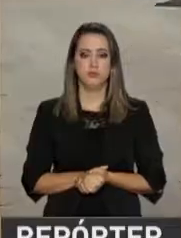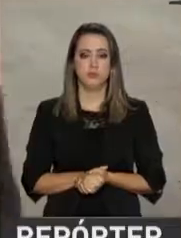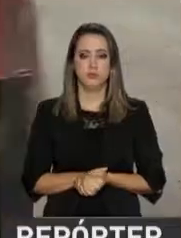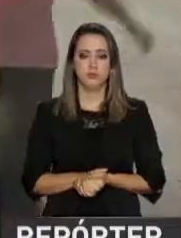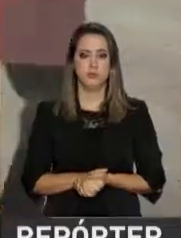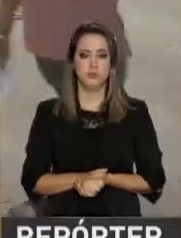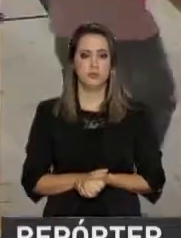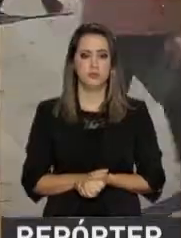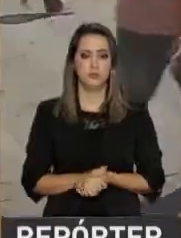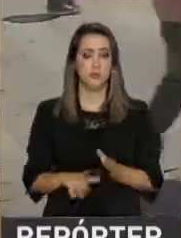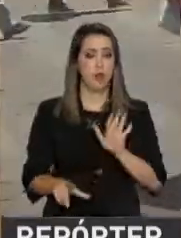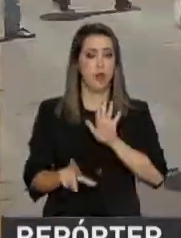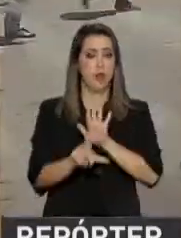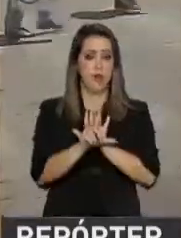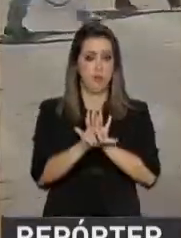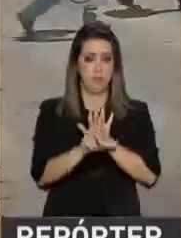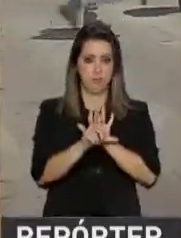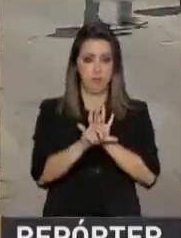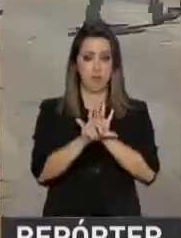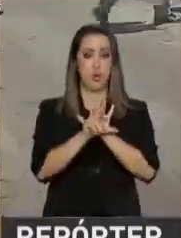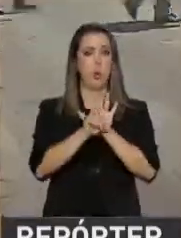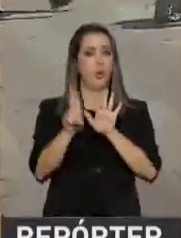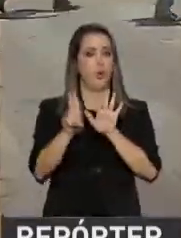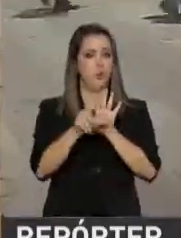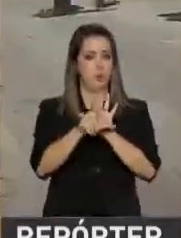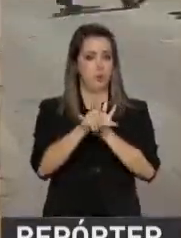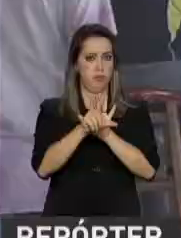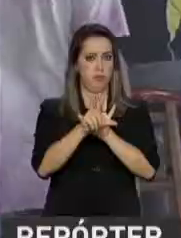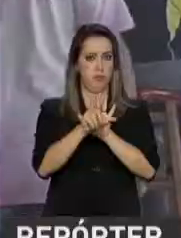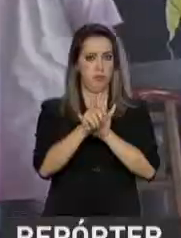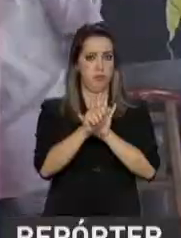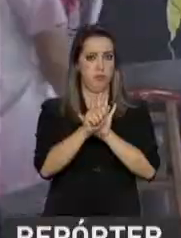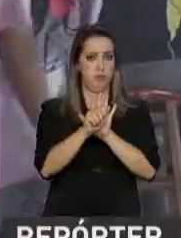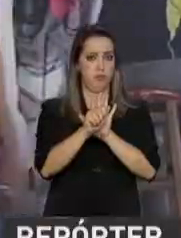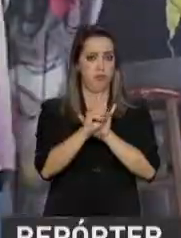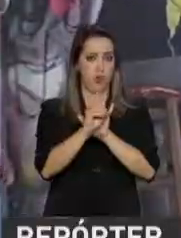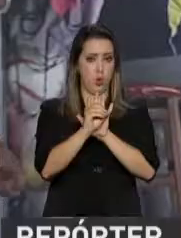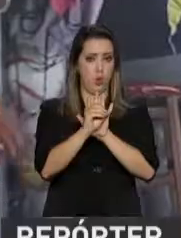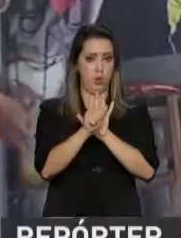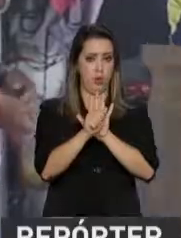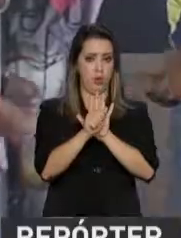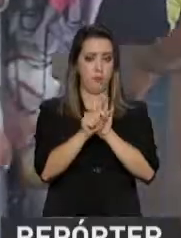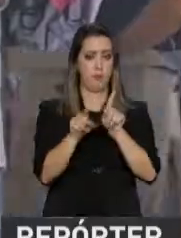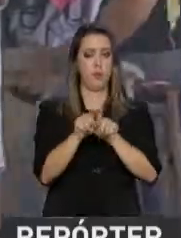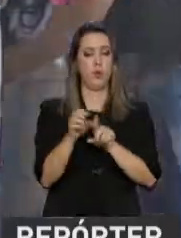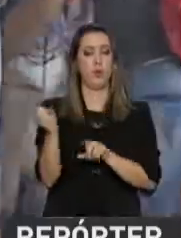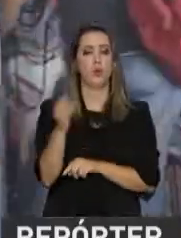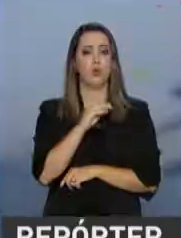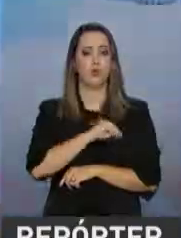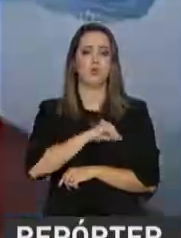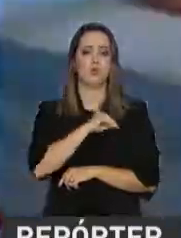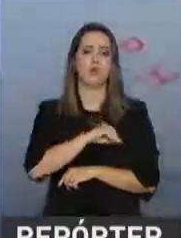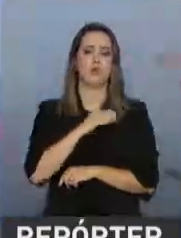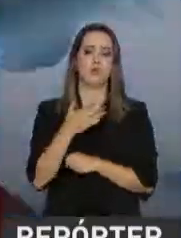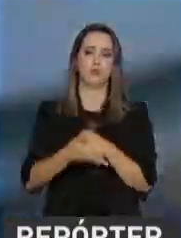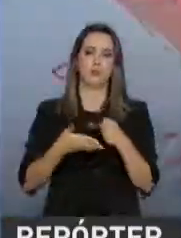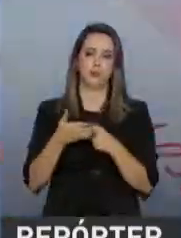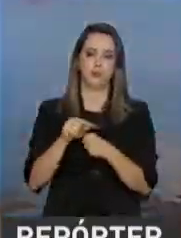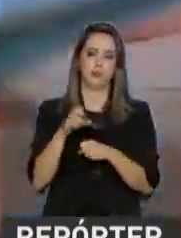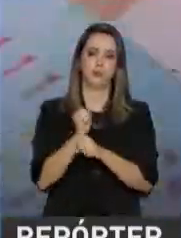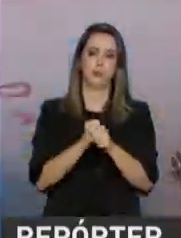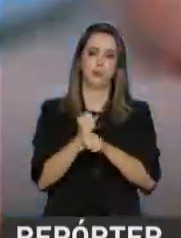a lei orçamentária publicada no diário oficial da união estabelece o novo valor do salário mínimo para este ano